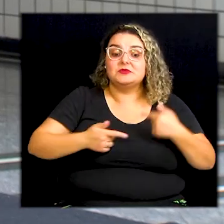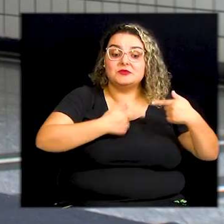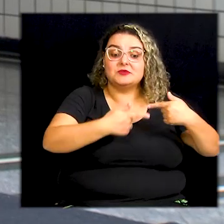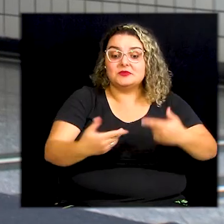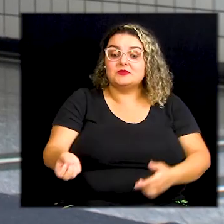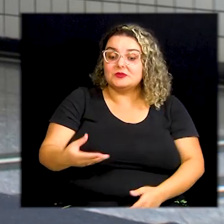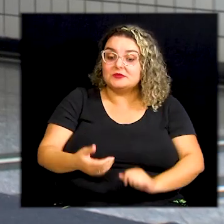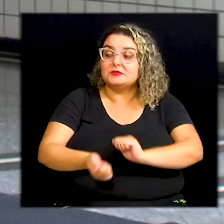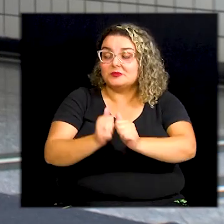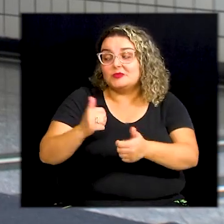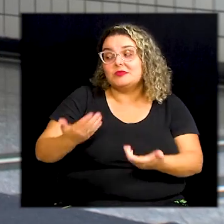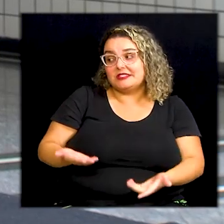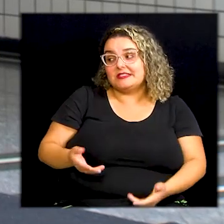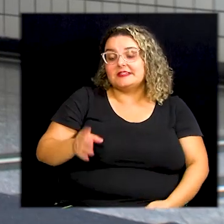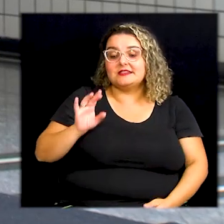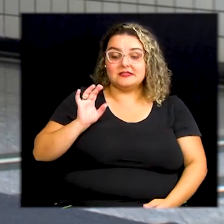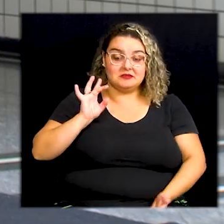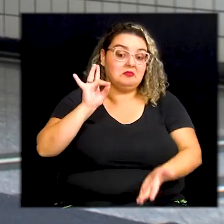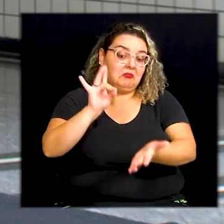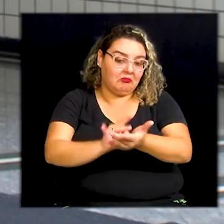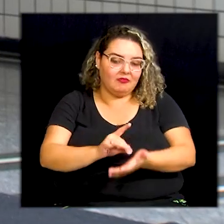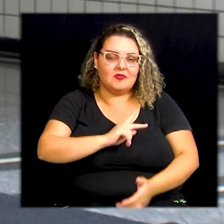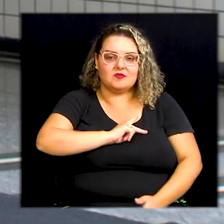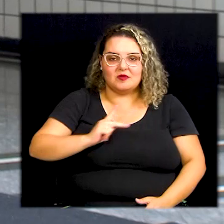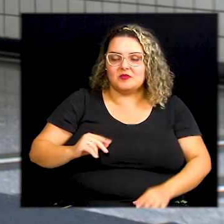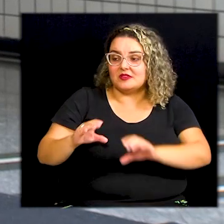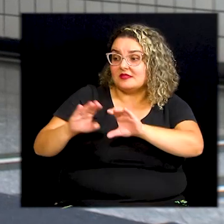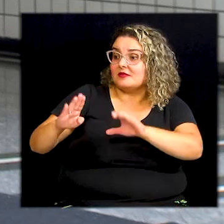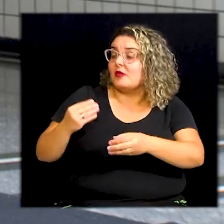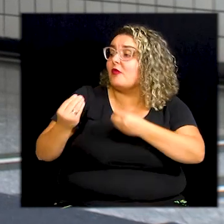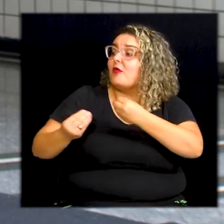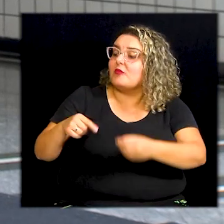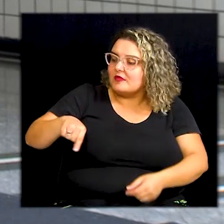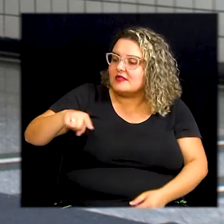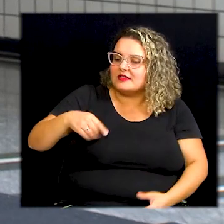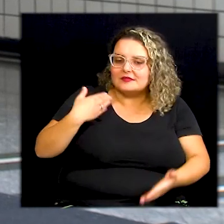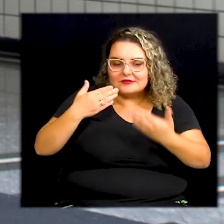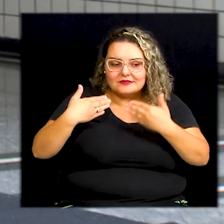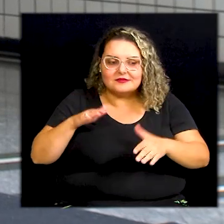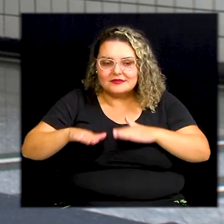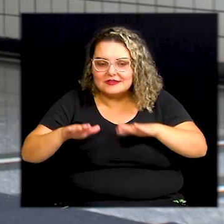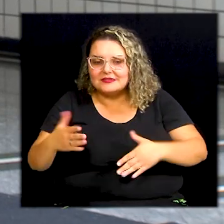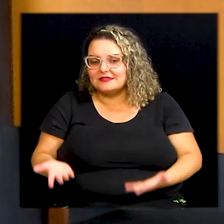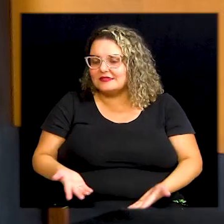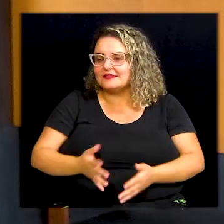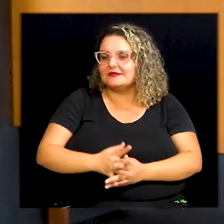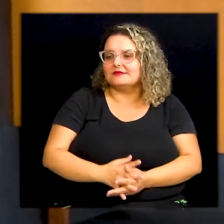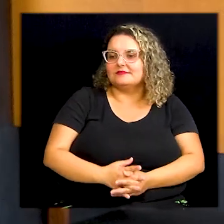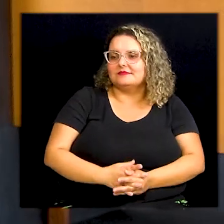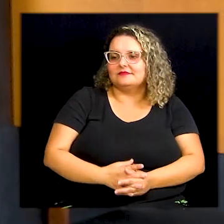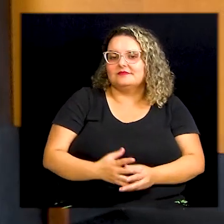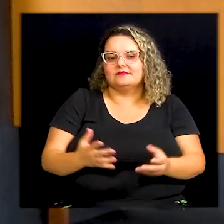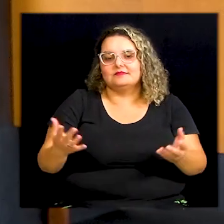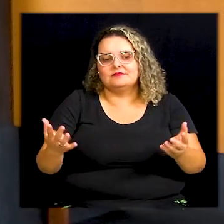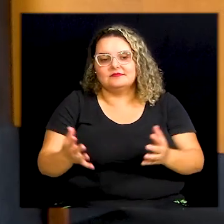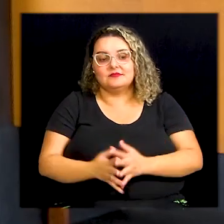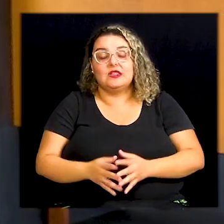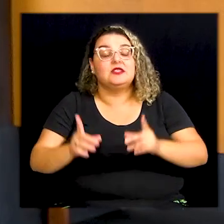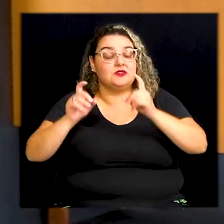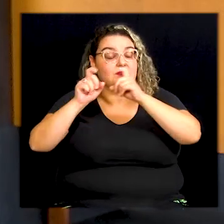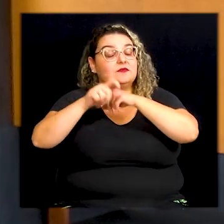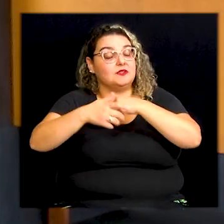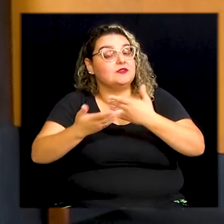nova geração do futebol brasileiro e sendo titulares da Ponte na Série B. Como é que é para vocês? Vocês conversam de vez em quando sobre isso? Cara, é